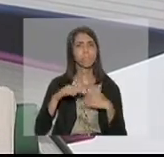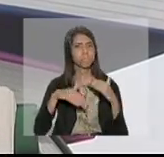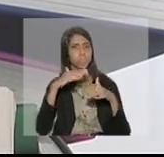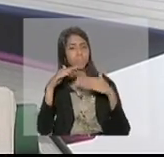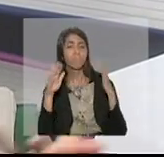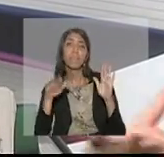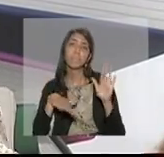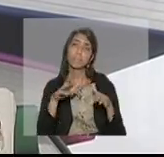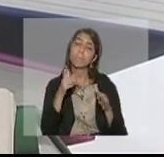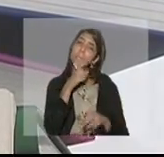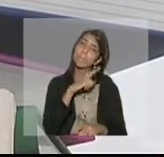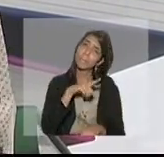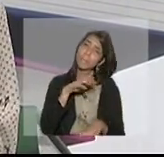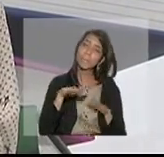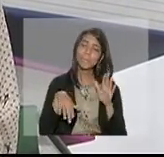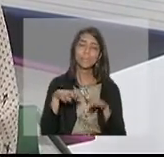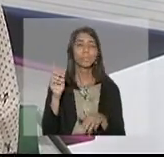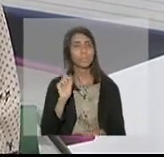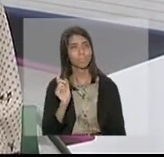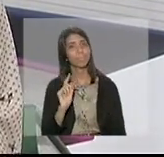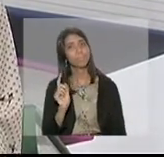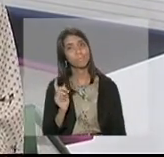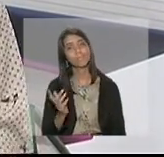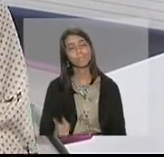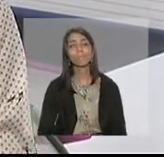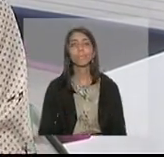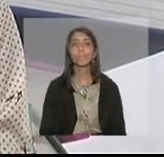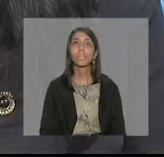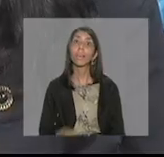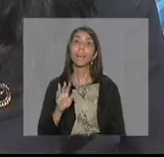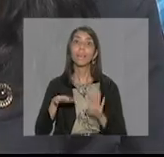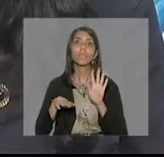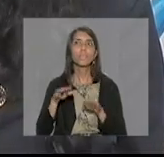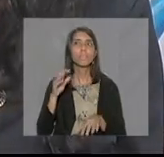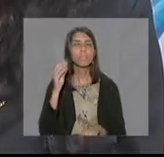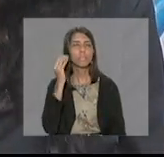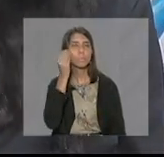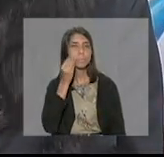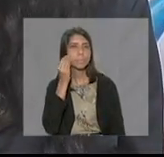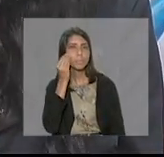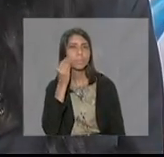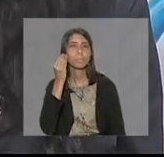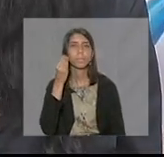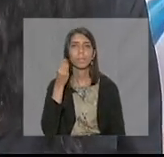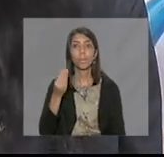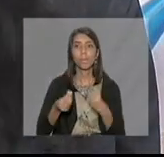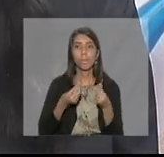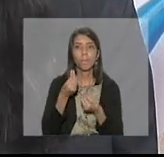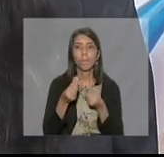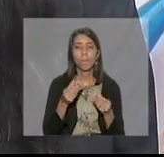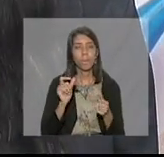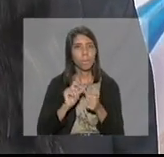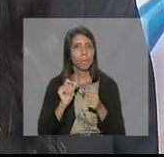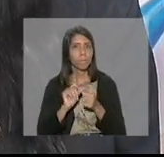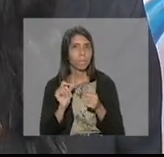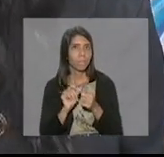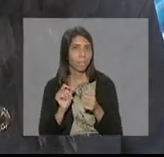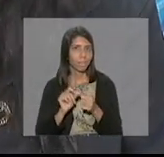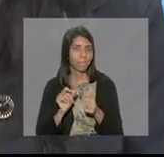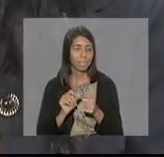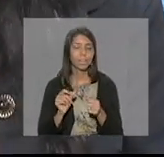vão de brotar e outras... Outras não. Outras vai ser pela experiência do plantio. Sim,